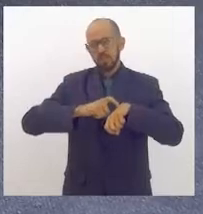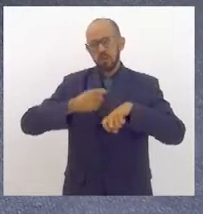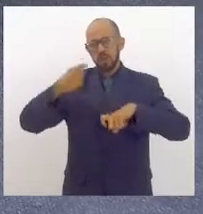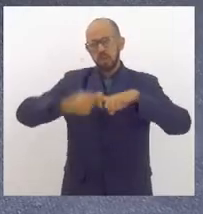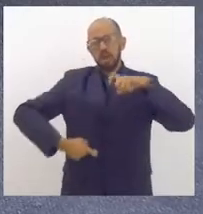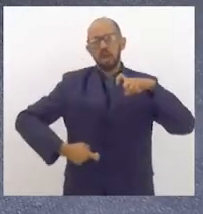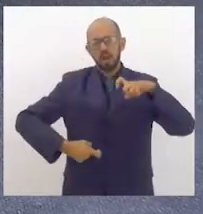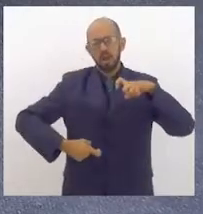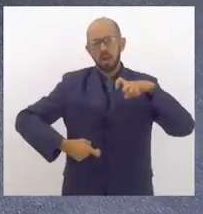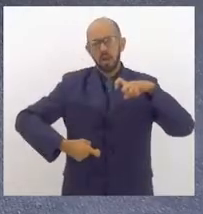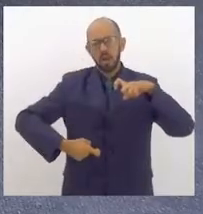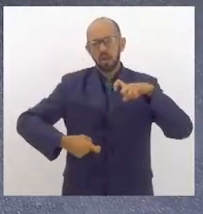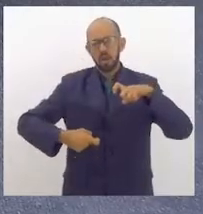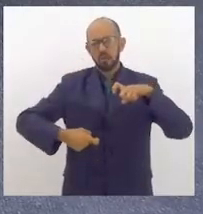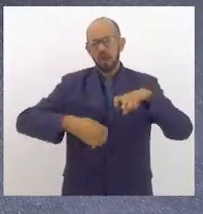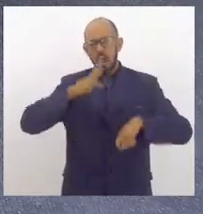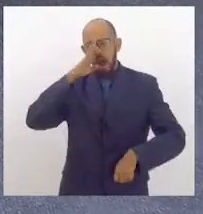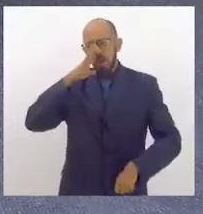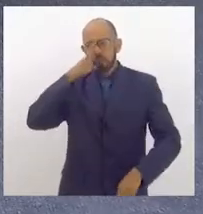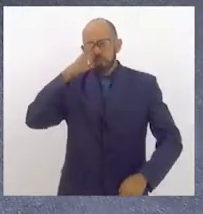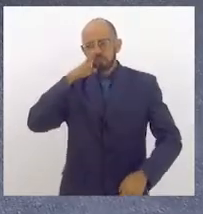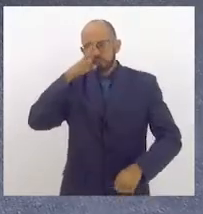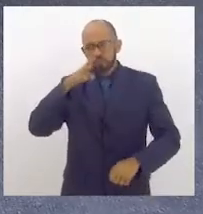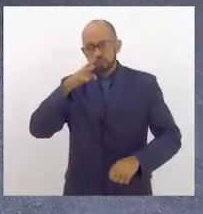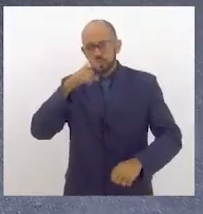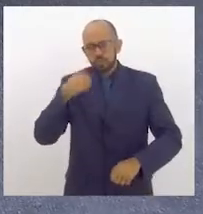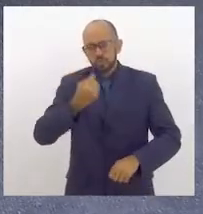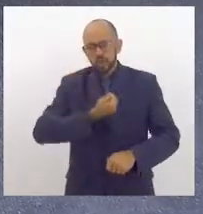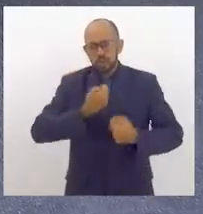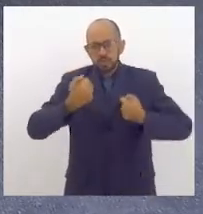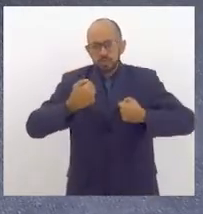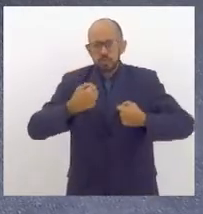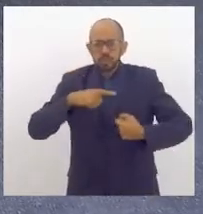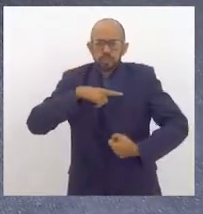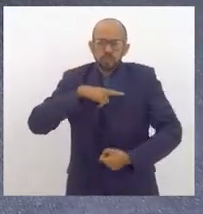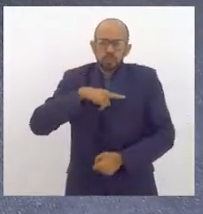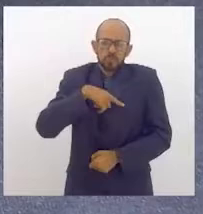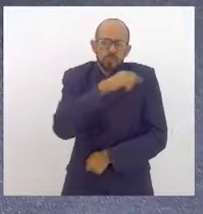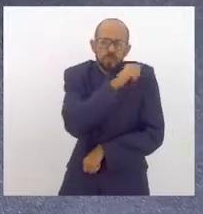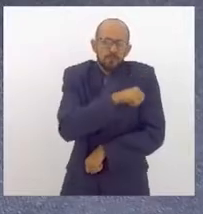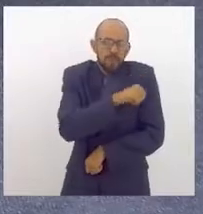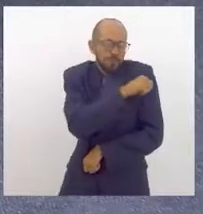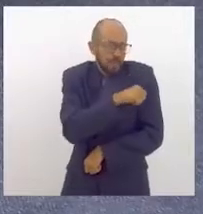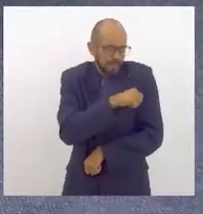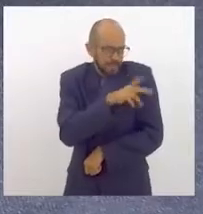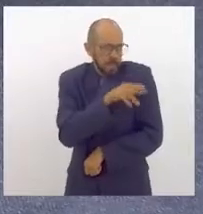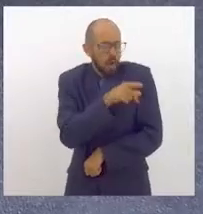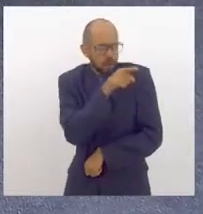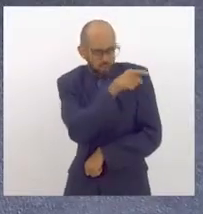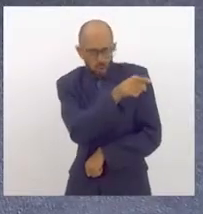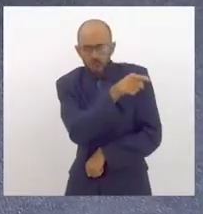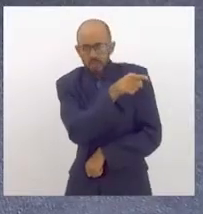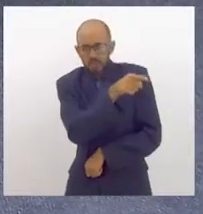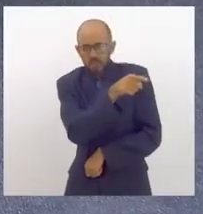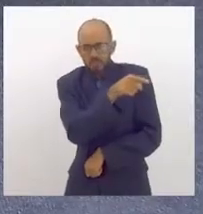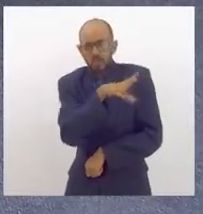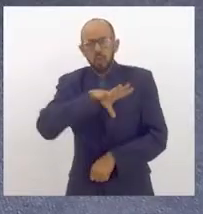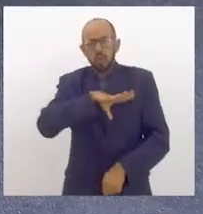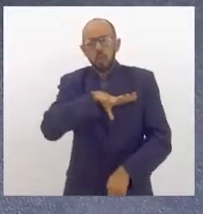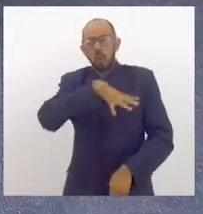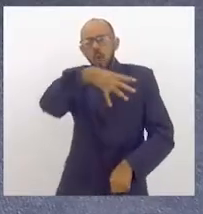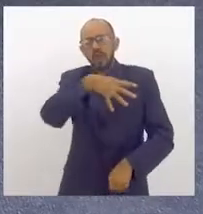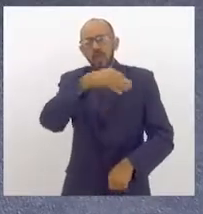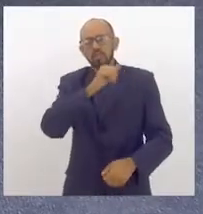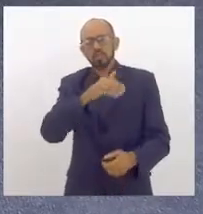uma situação completamente absurda onde nós tivemos enfermeiras como a senhora tendo a coragem